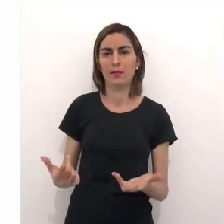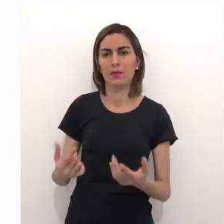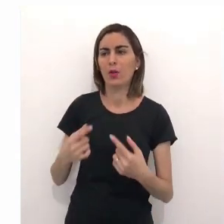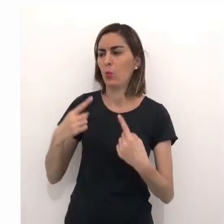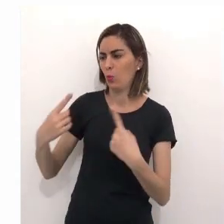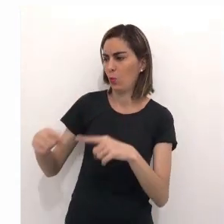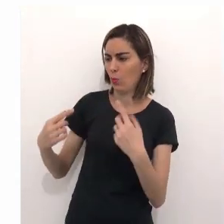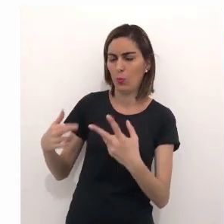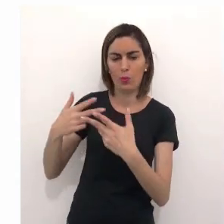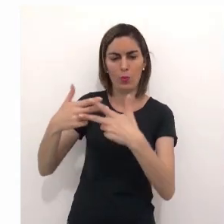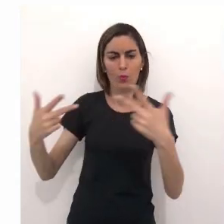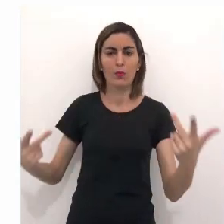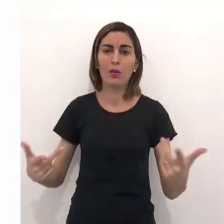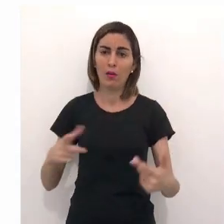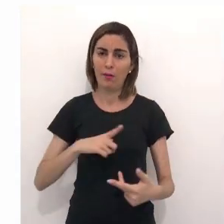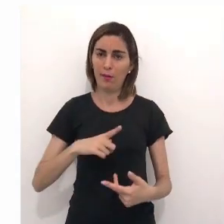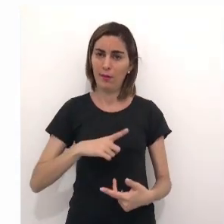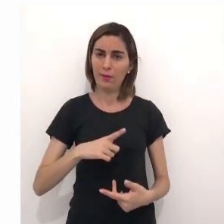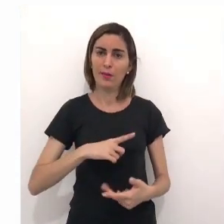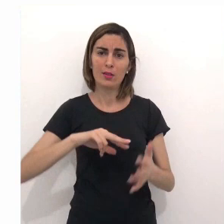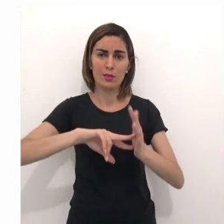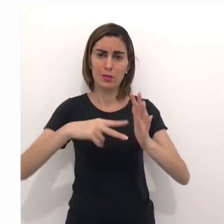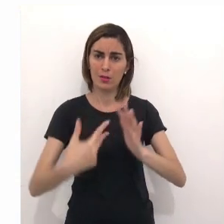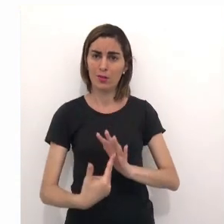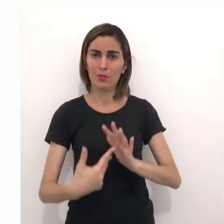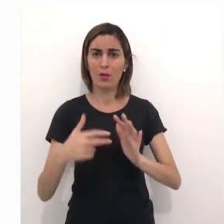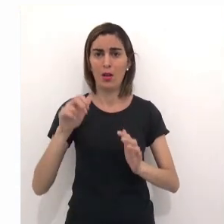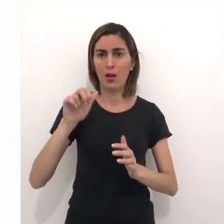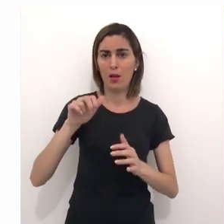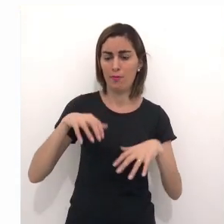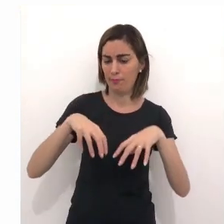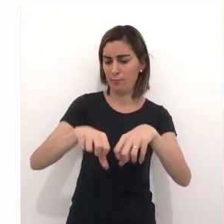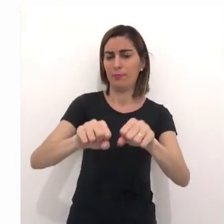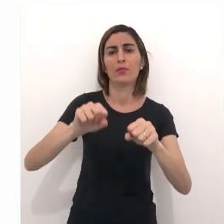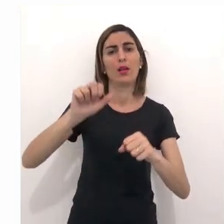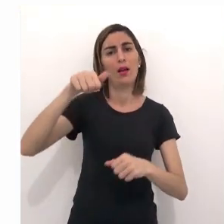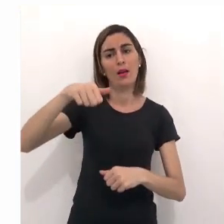portanto, um sentido anticolonialista.